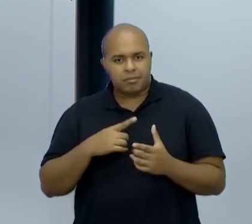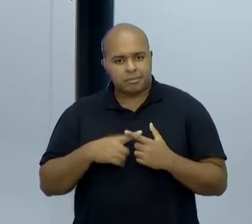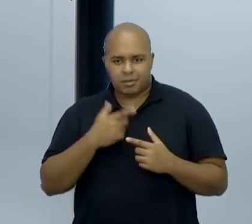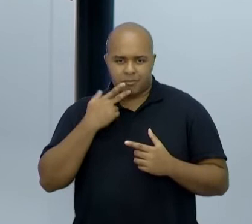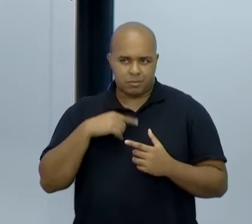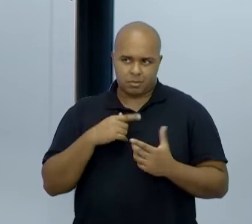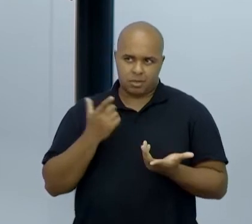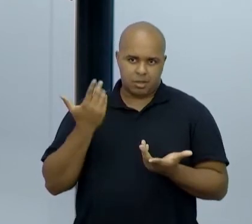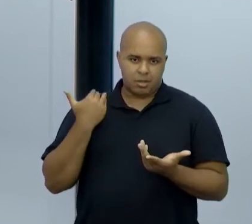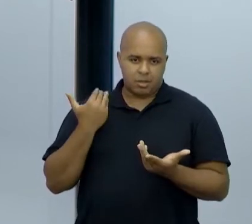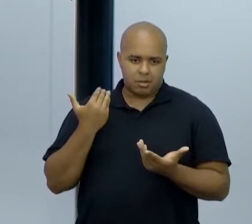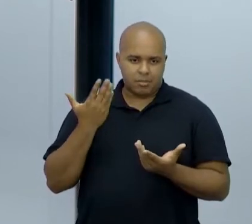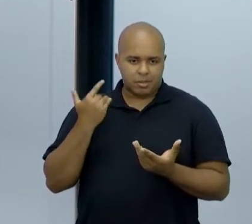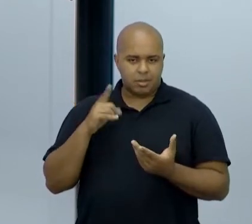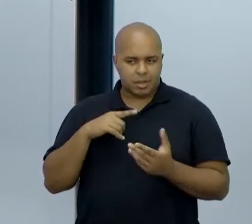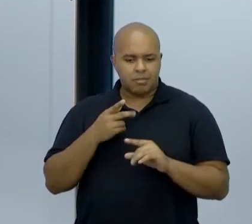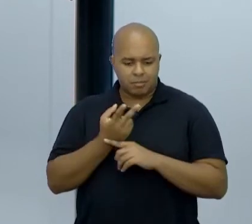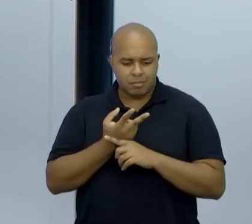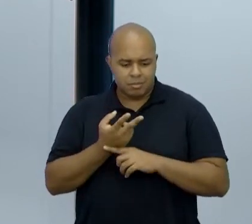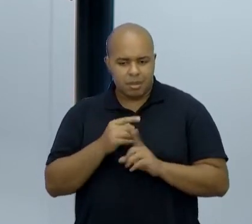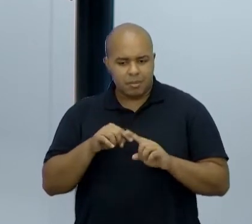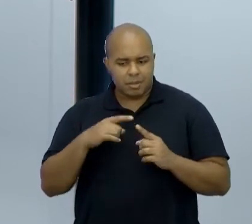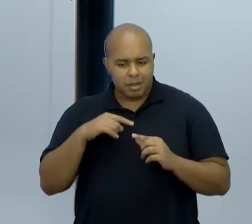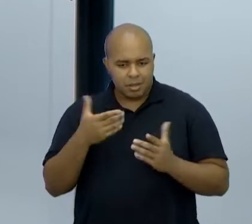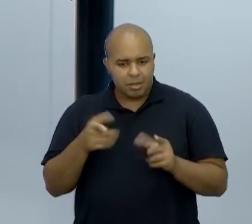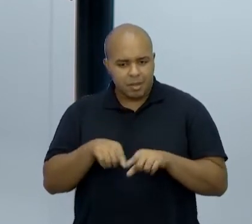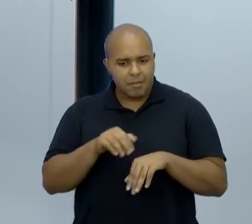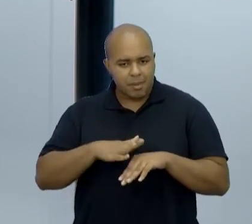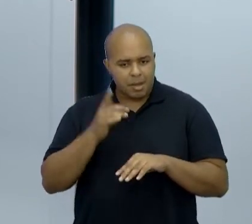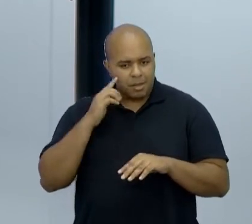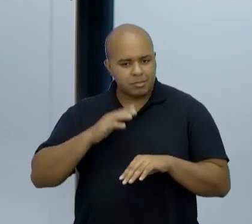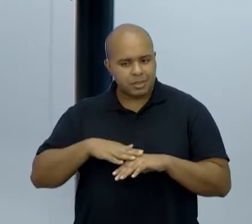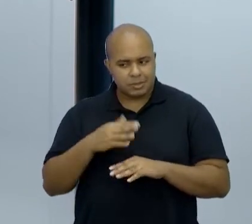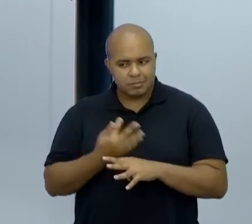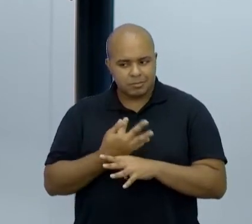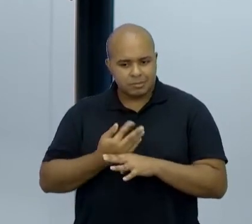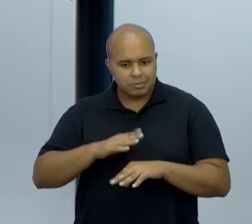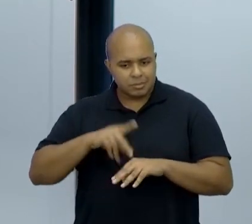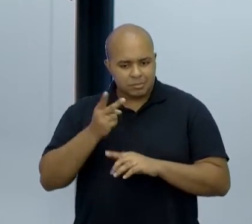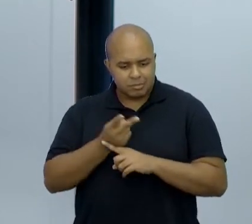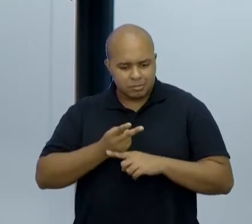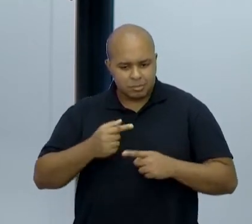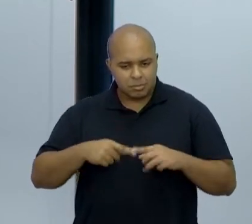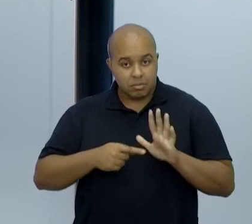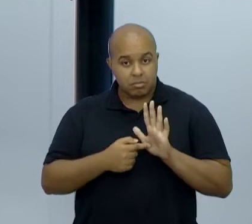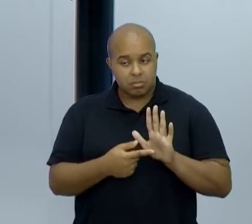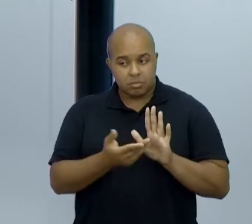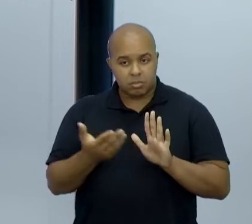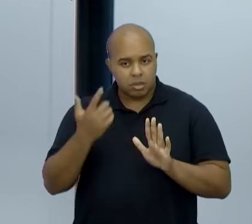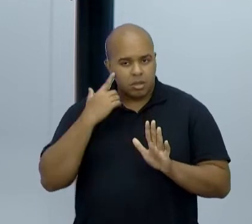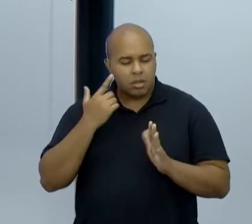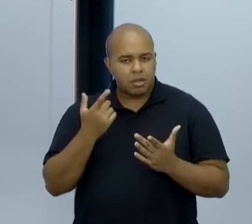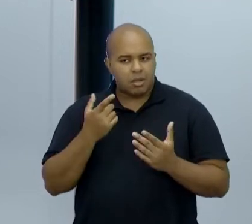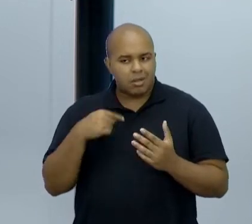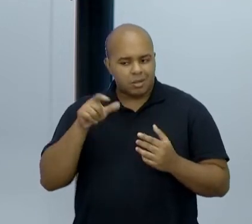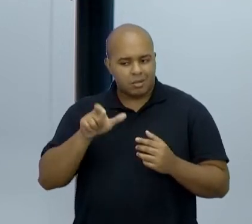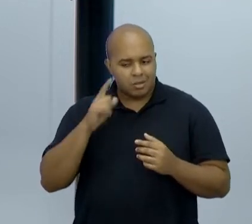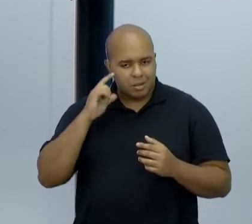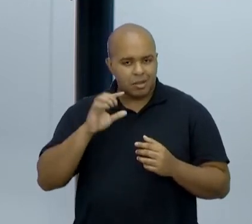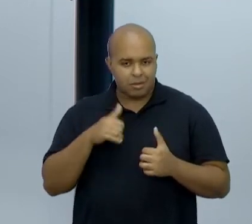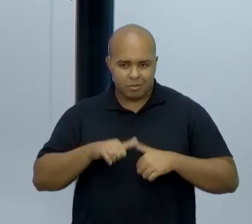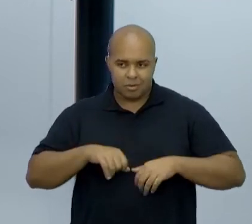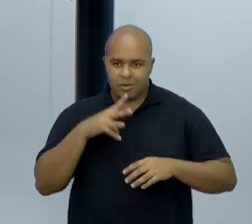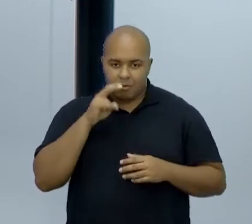falando que não existia pesquisa no passado, existia. Mas agora ela se tornou mais intensa, justamente para mostrar que isso está